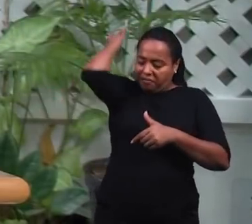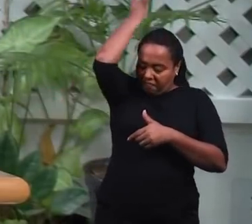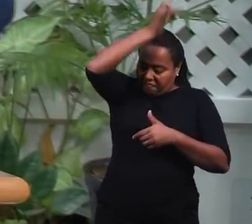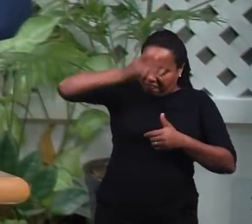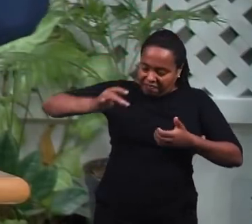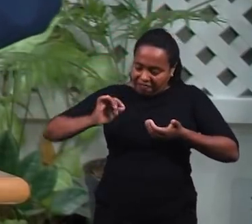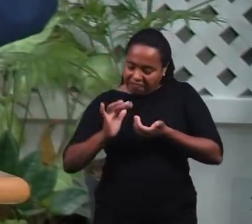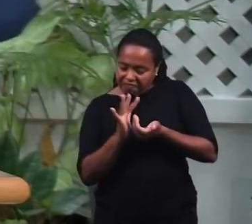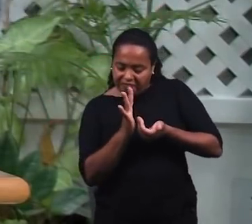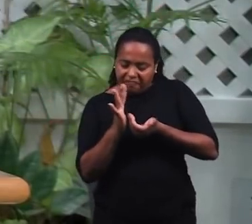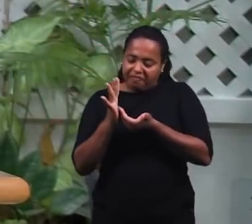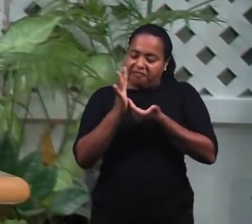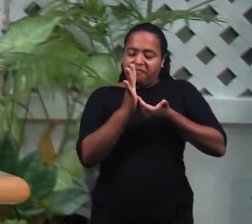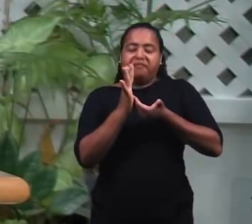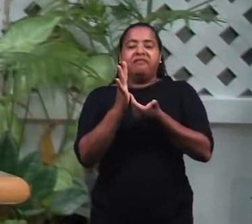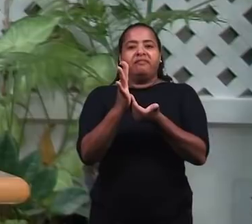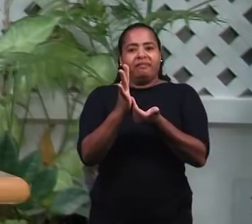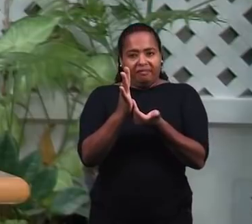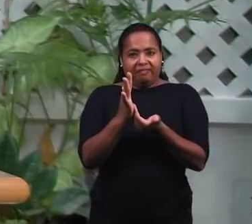esse momento.